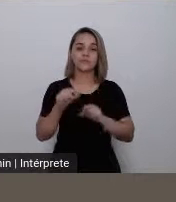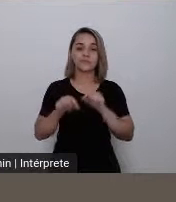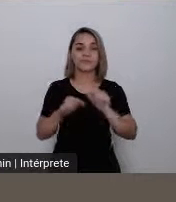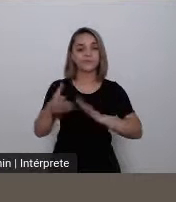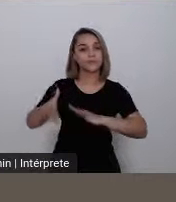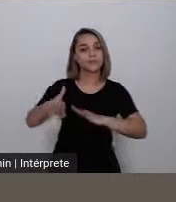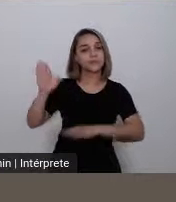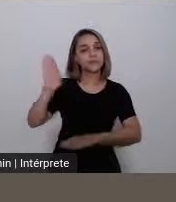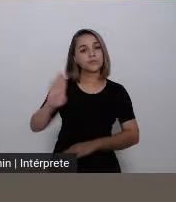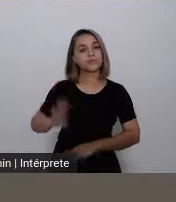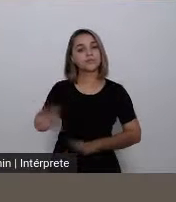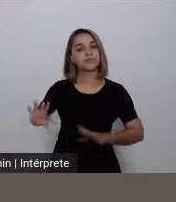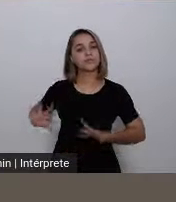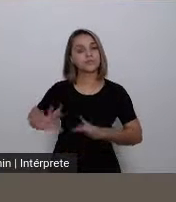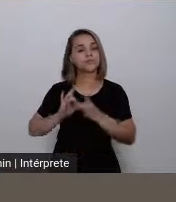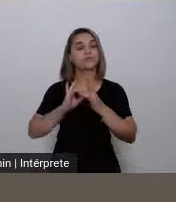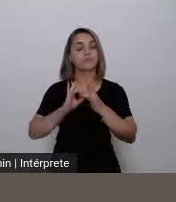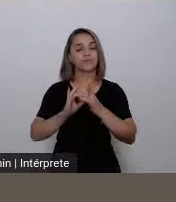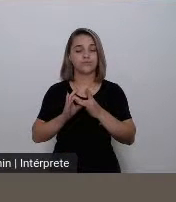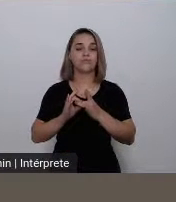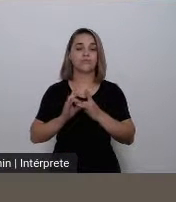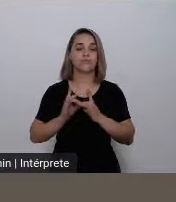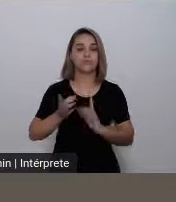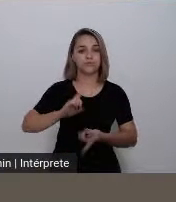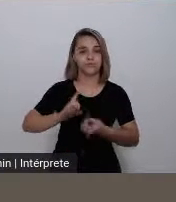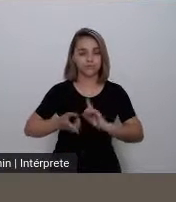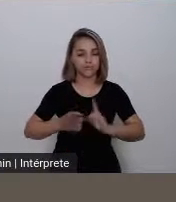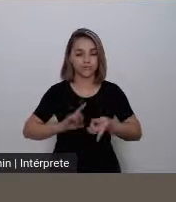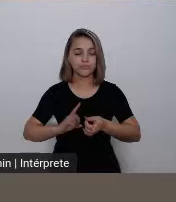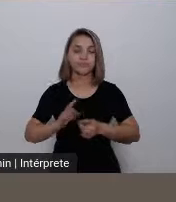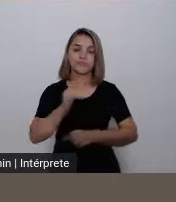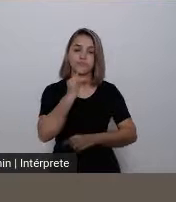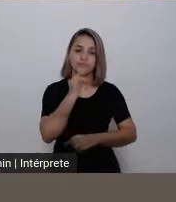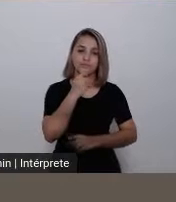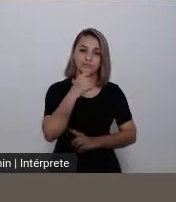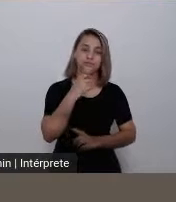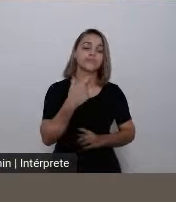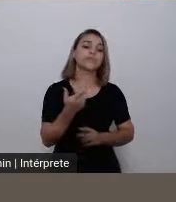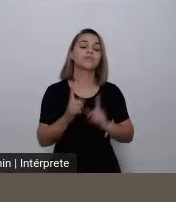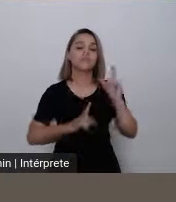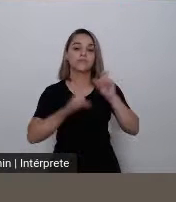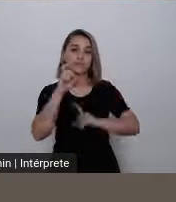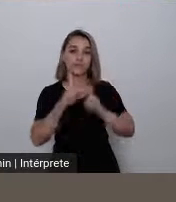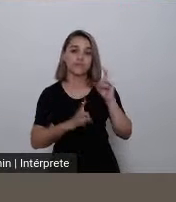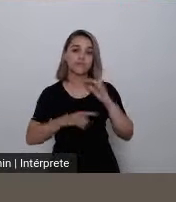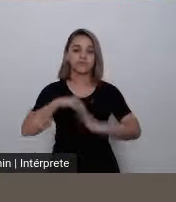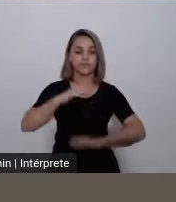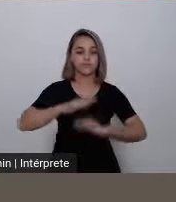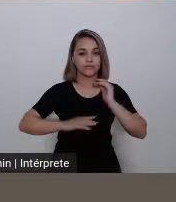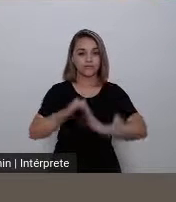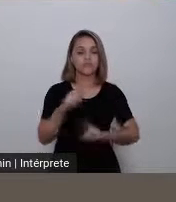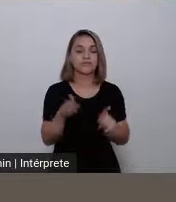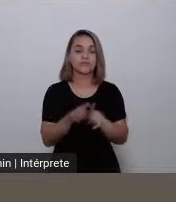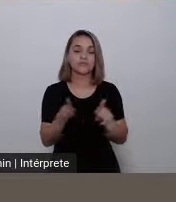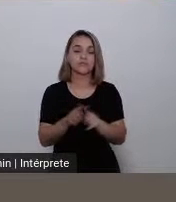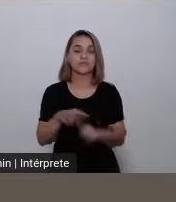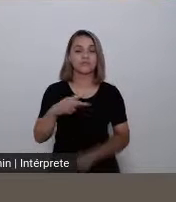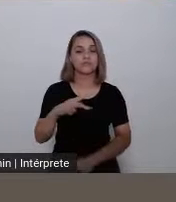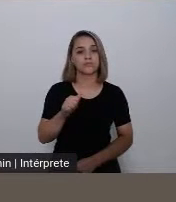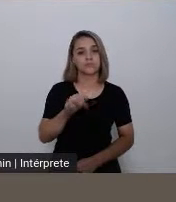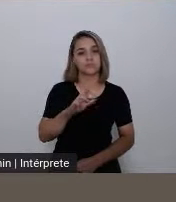seu conjunto, com dinâmicas outras, conforme os meios de expressão, com sincronias e paradoxos.